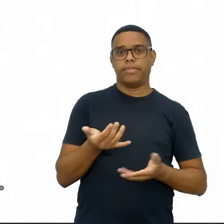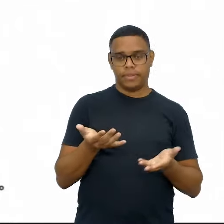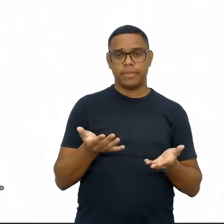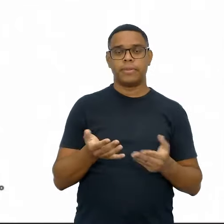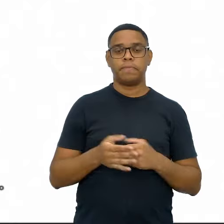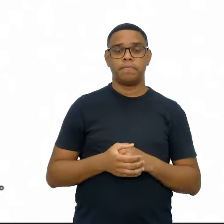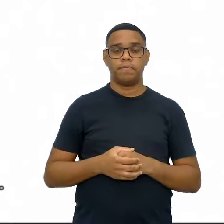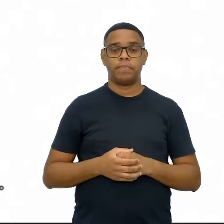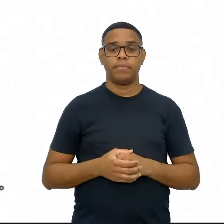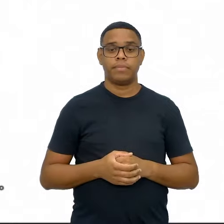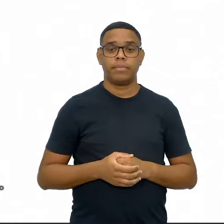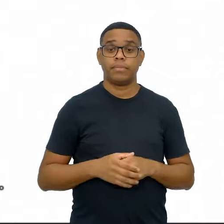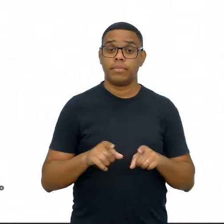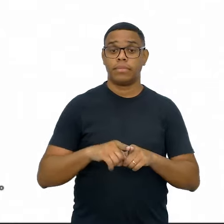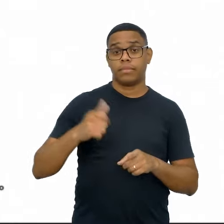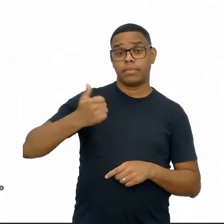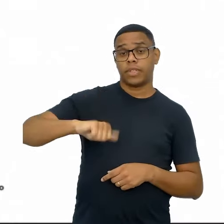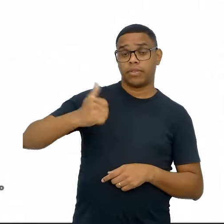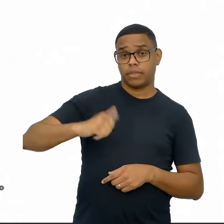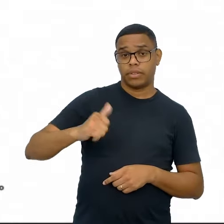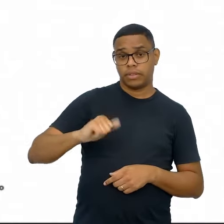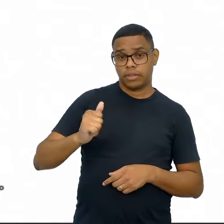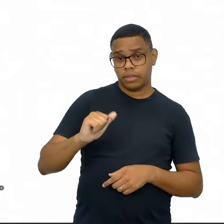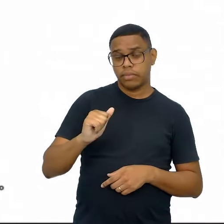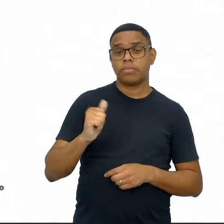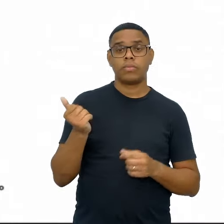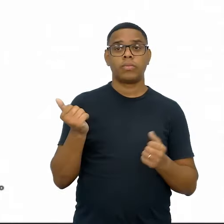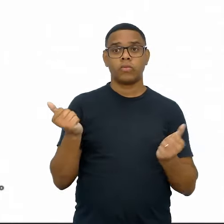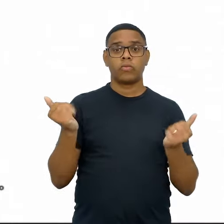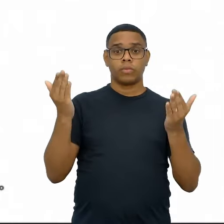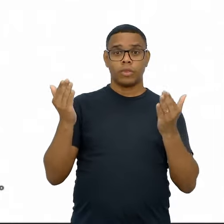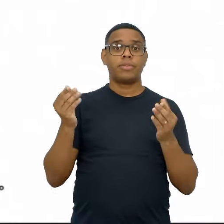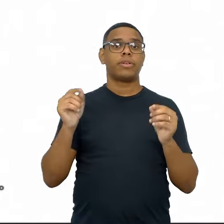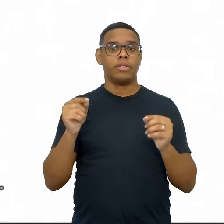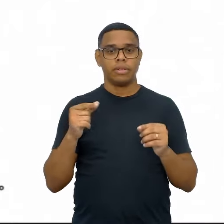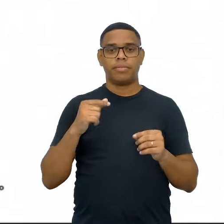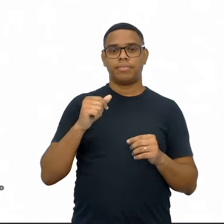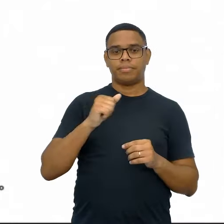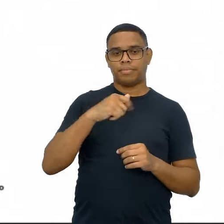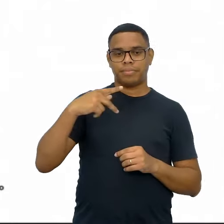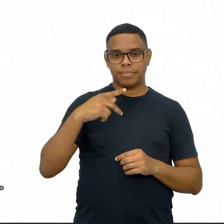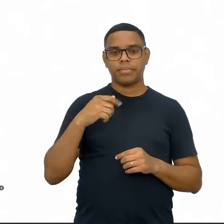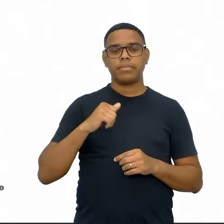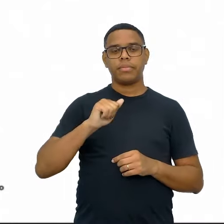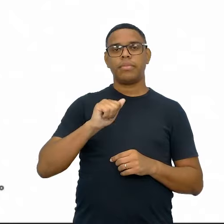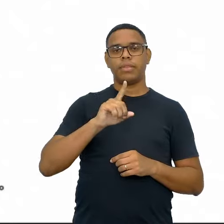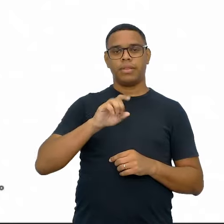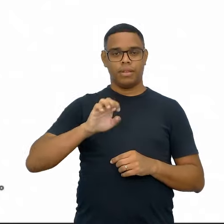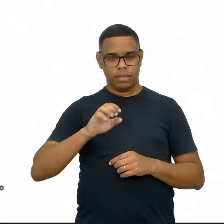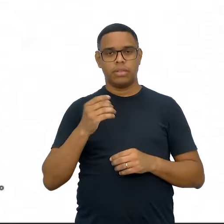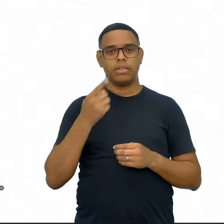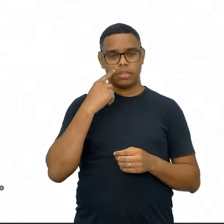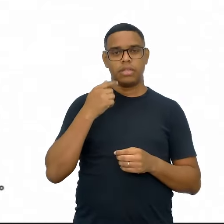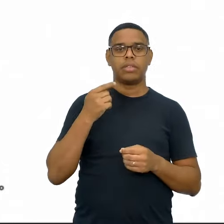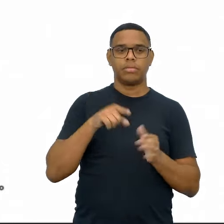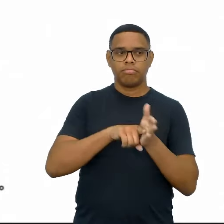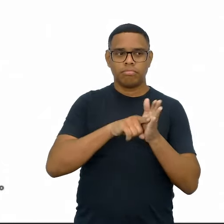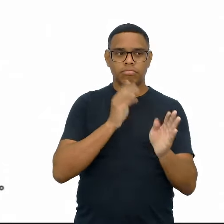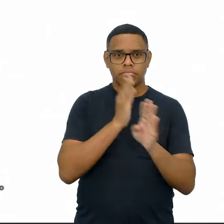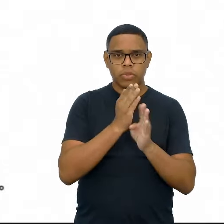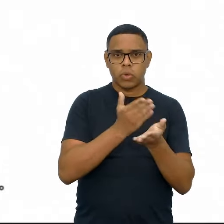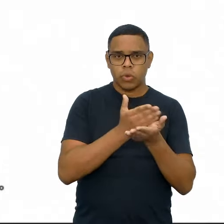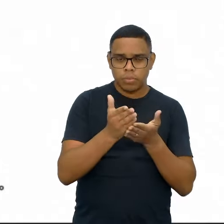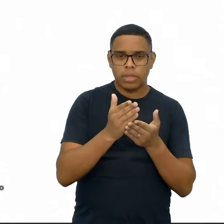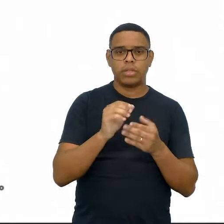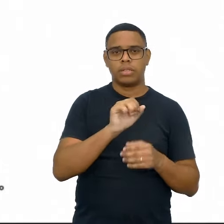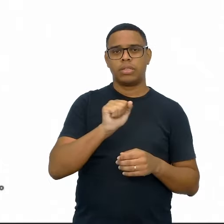tem como as avaliações externas, né? Além da AP, a gente tem a ADE, que é aquela diagnóstica de entrada, a gente